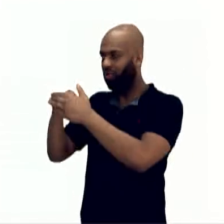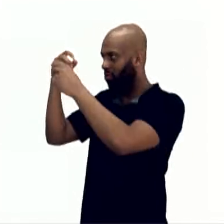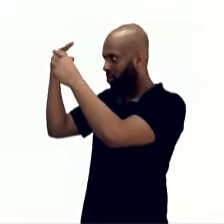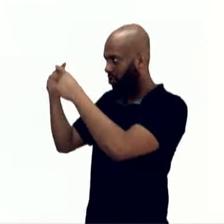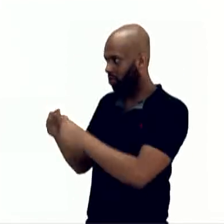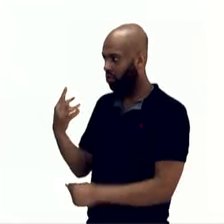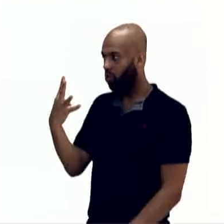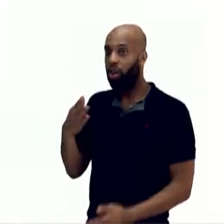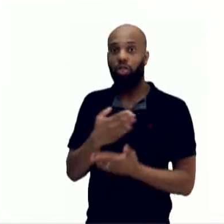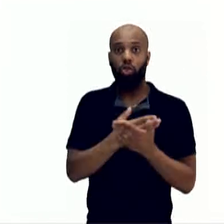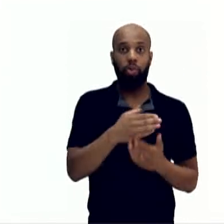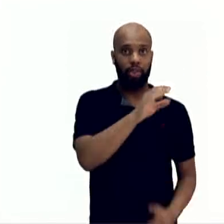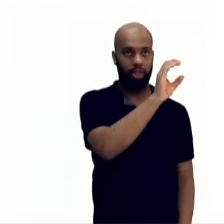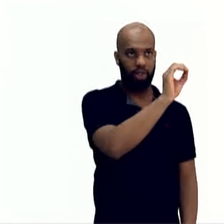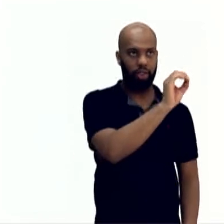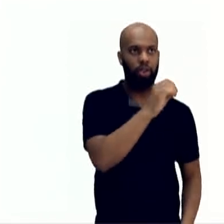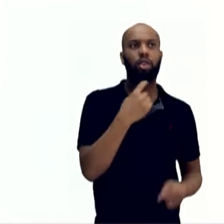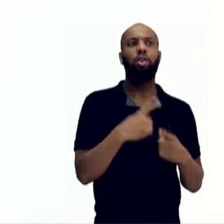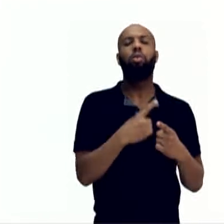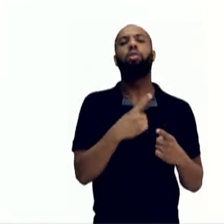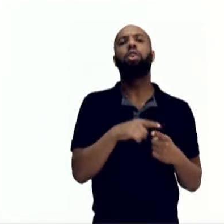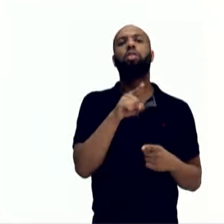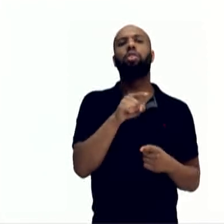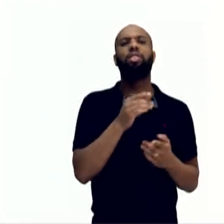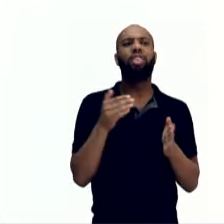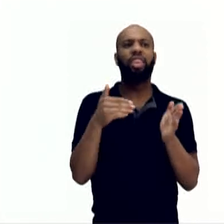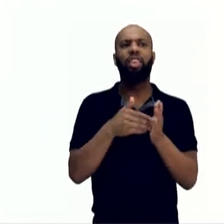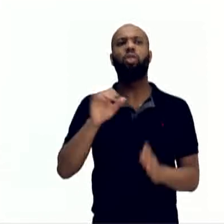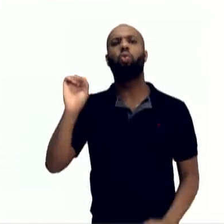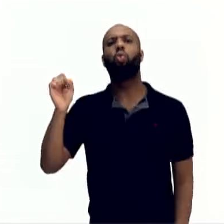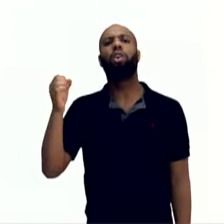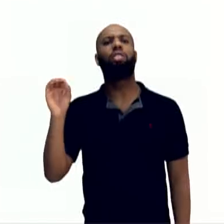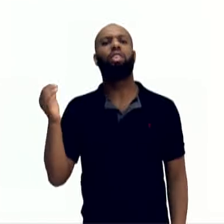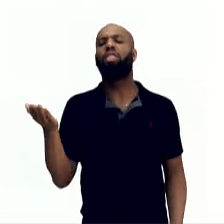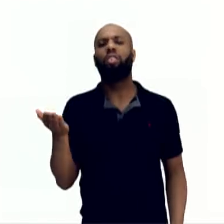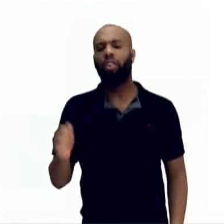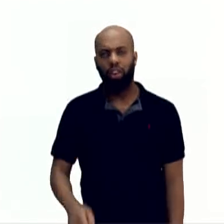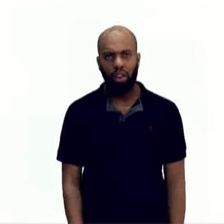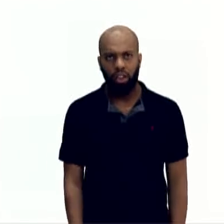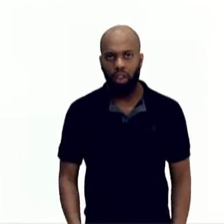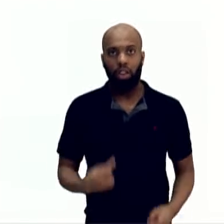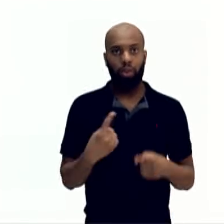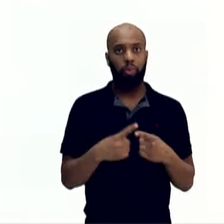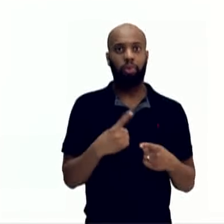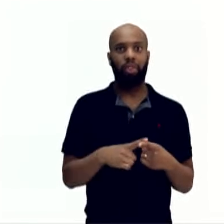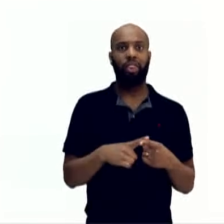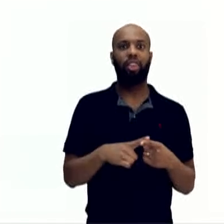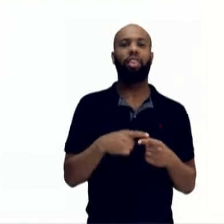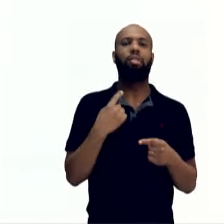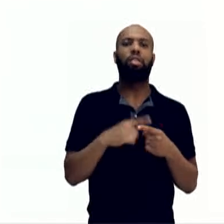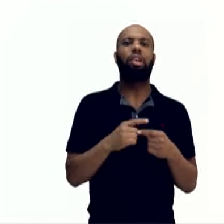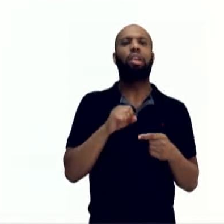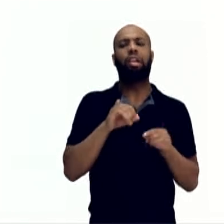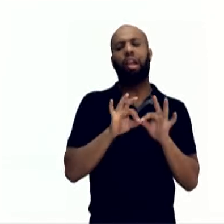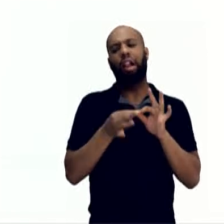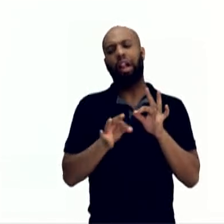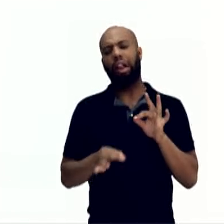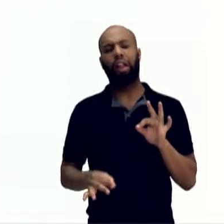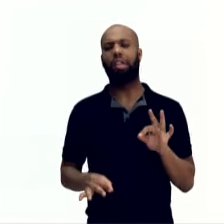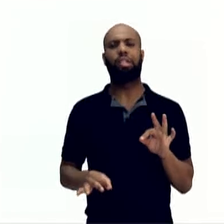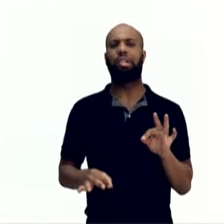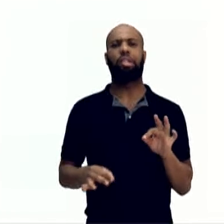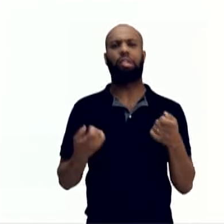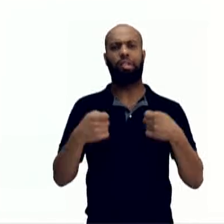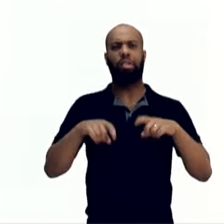partindo do zero. Professora, por que você foi até 80 nesse caso? porque trabalhar exaustivamente agora,